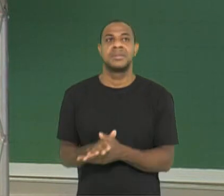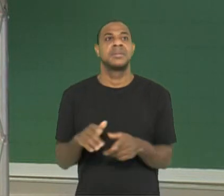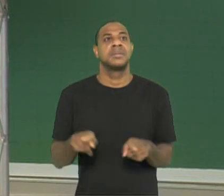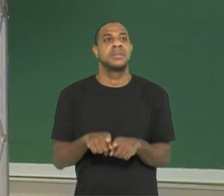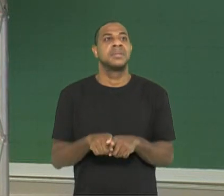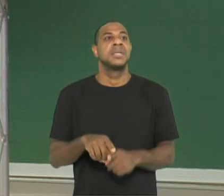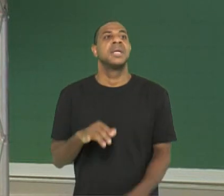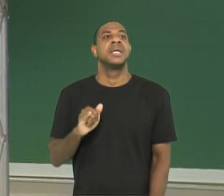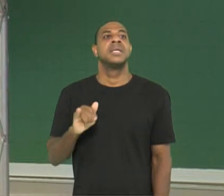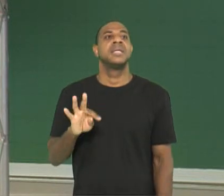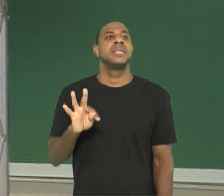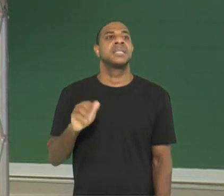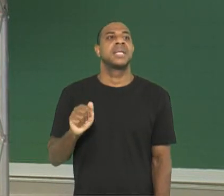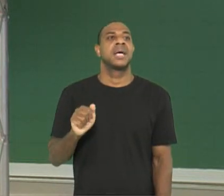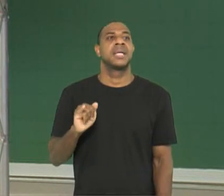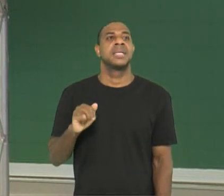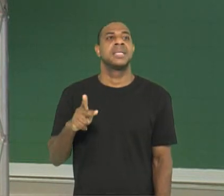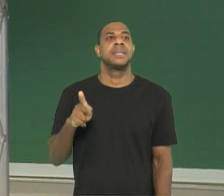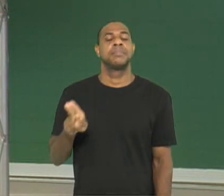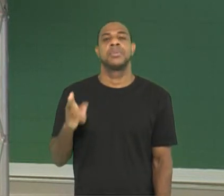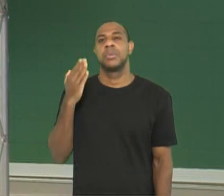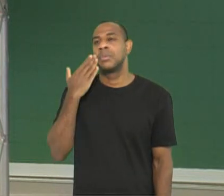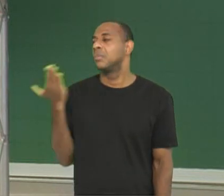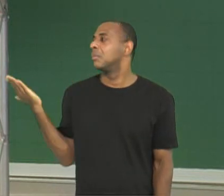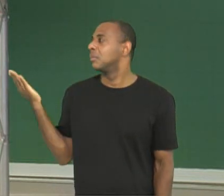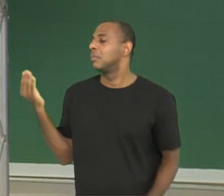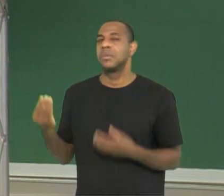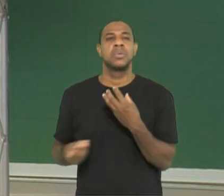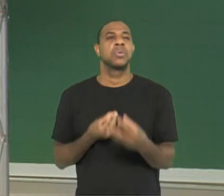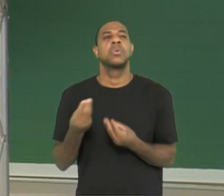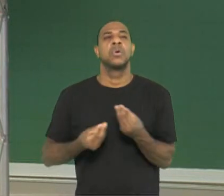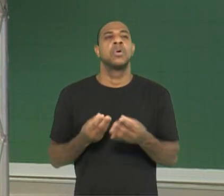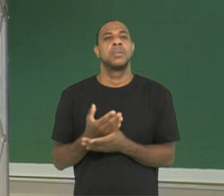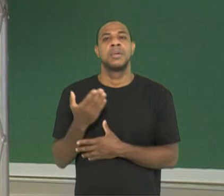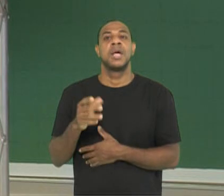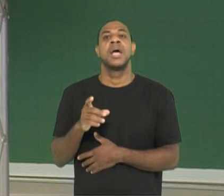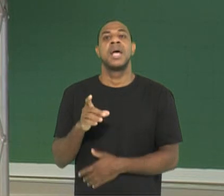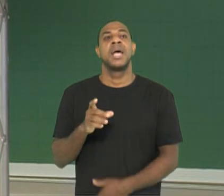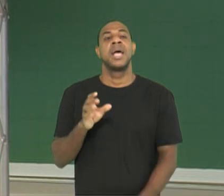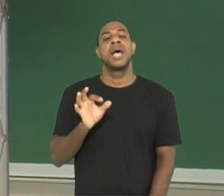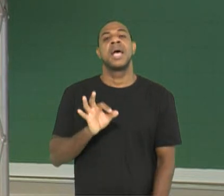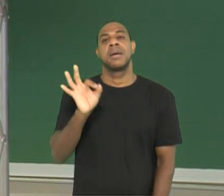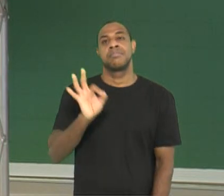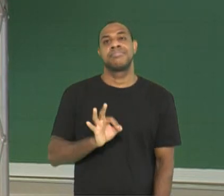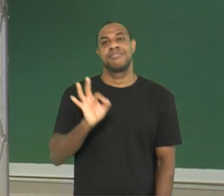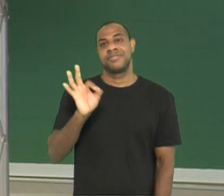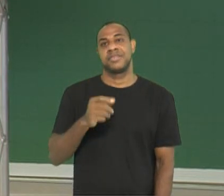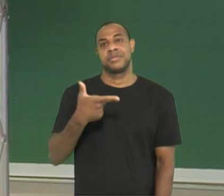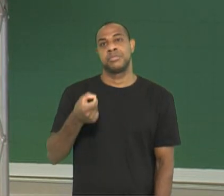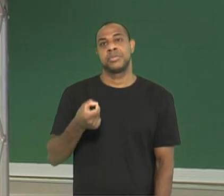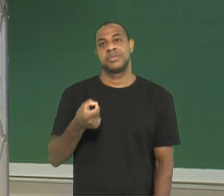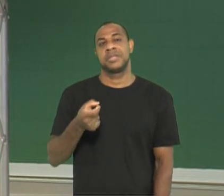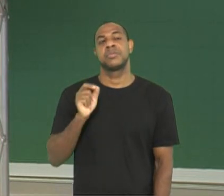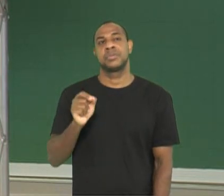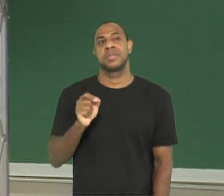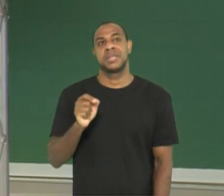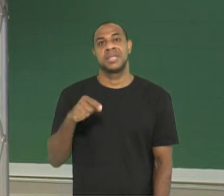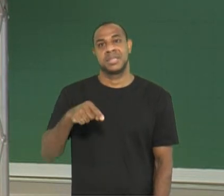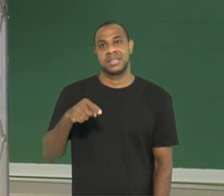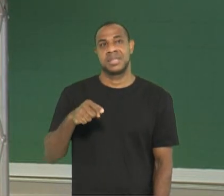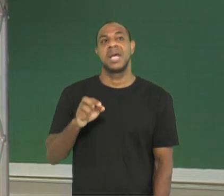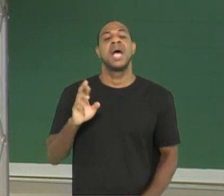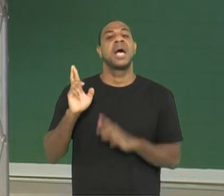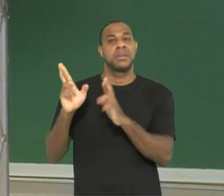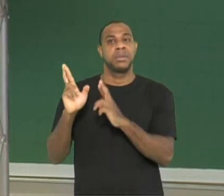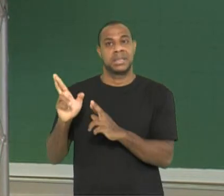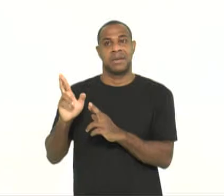hidrelétrica de Itaipu, que é responsável pela produção de cerca de 20% do total da energia elétrica consumida no Brasil. Olha